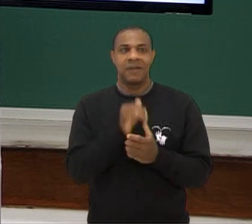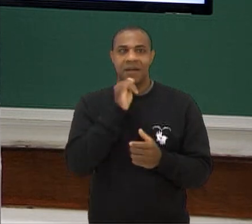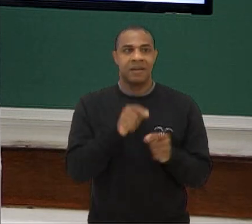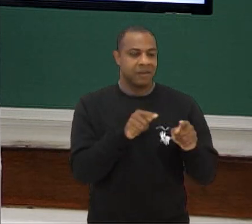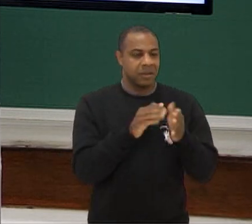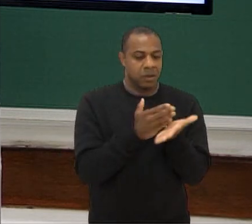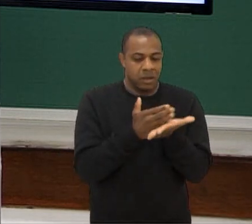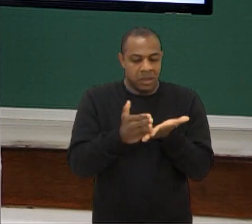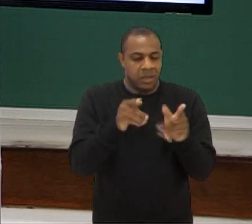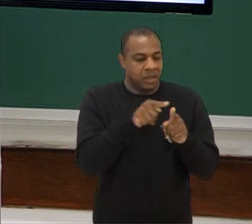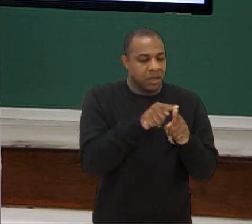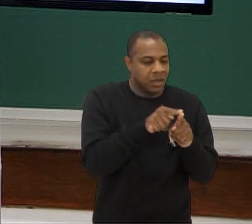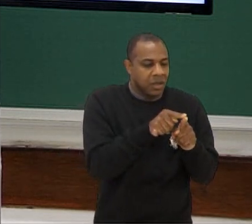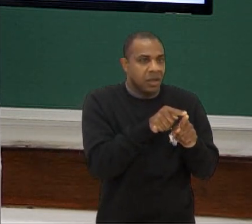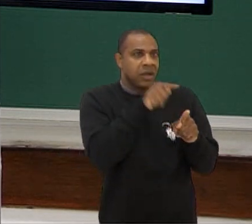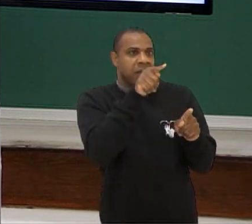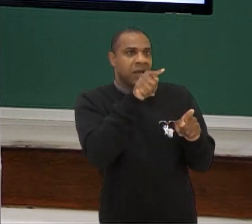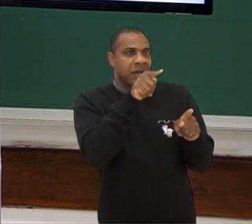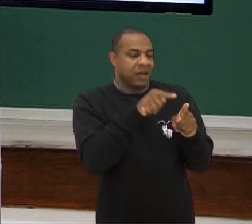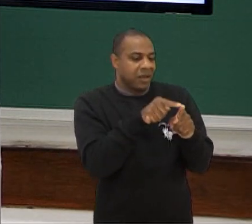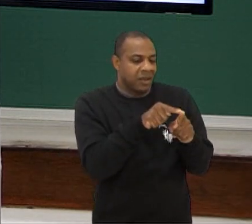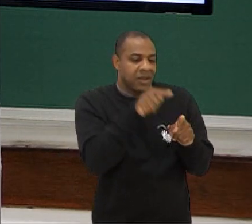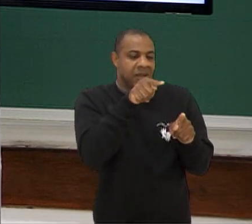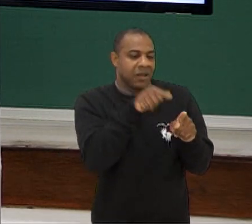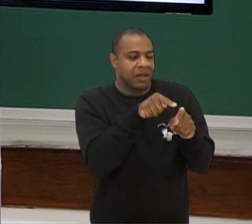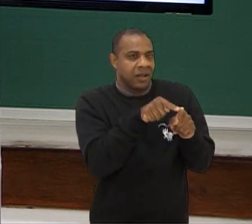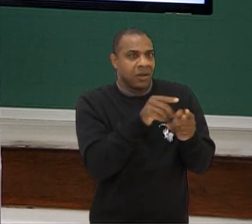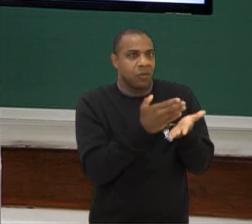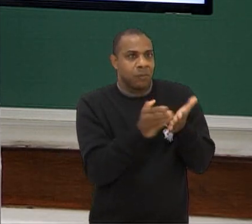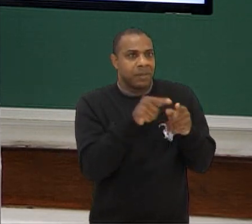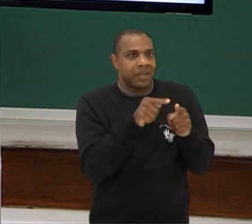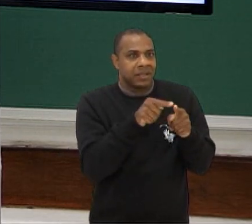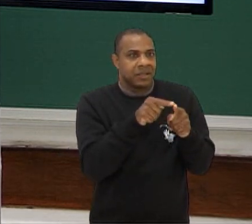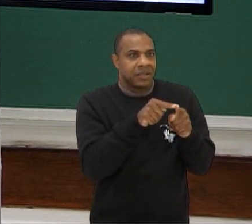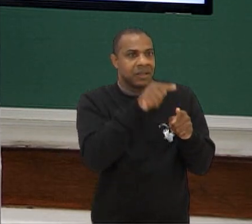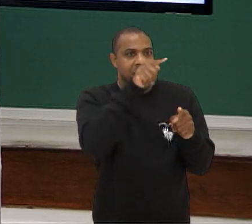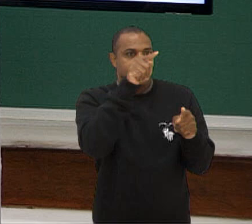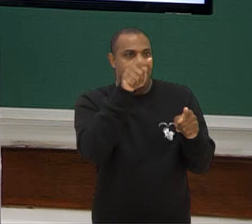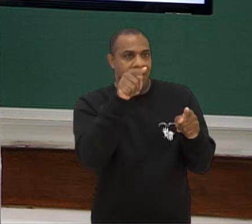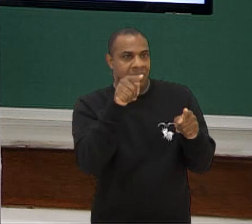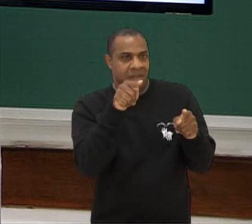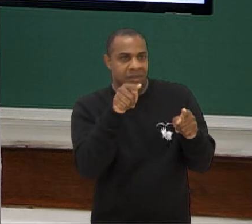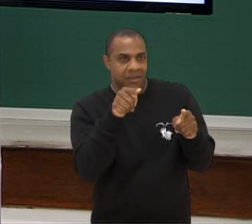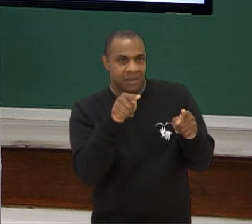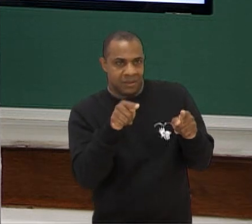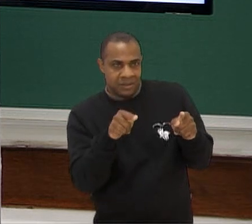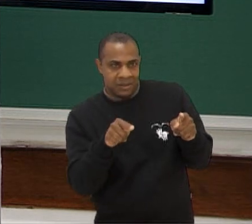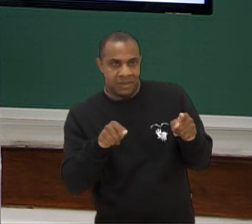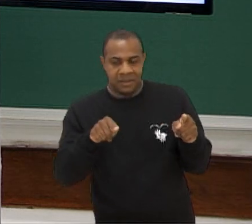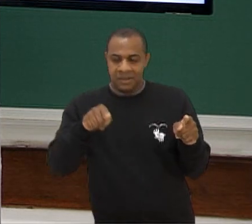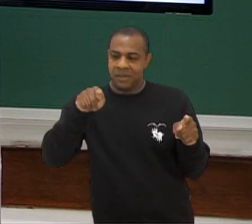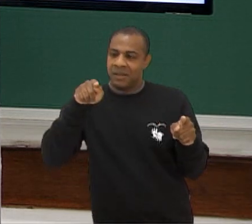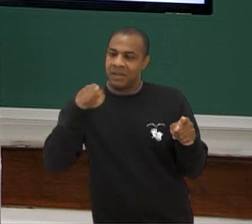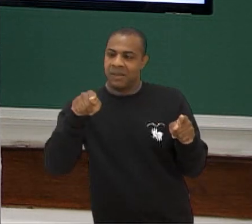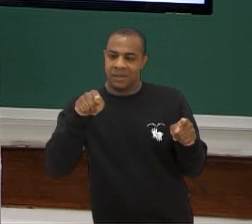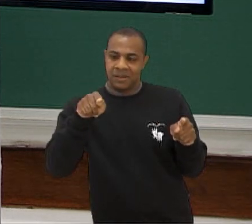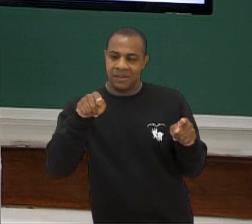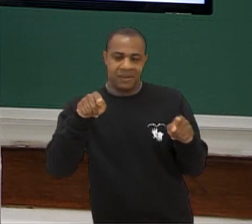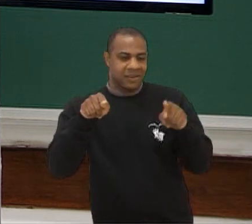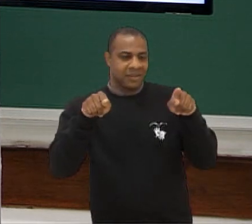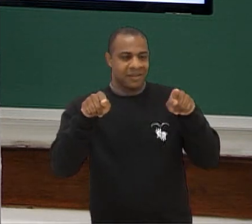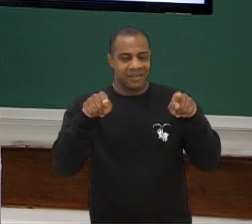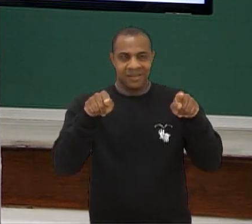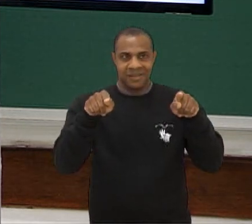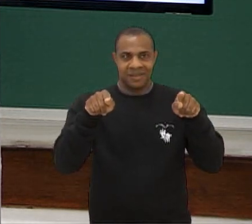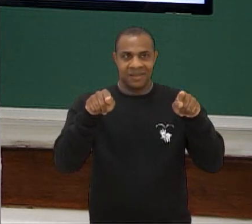onde a onda está subindo, ela vai definir como um comprimento de onda até o próximo ponto onde a onda estará subindo.